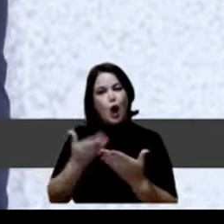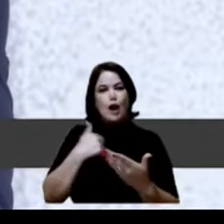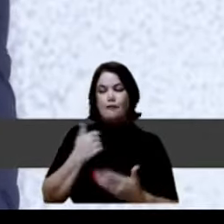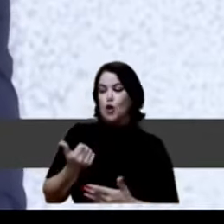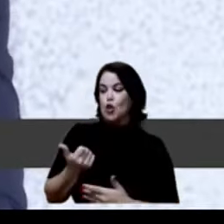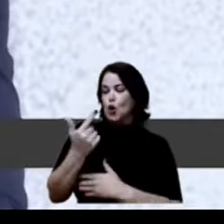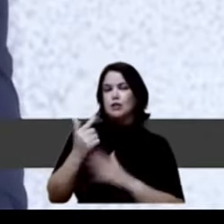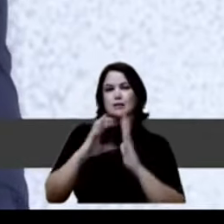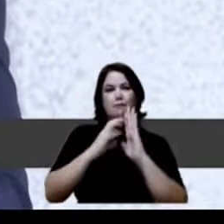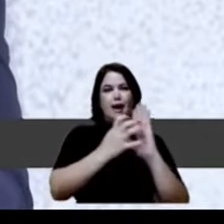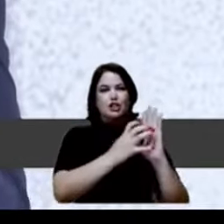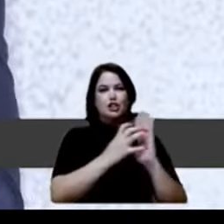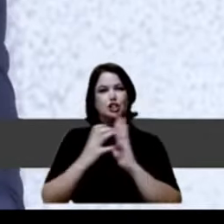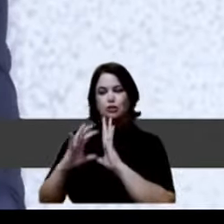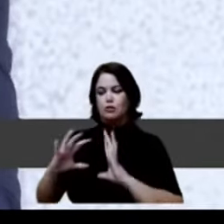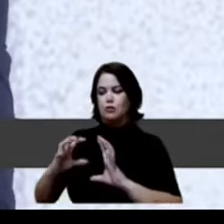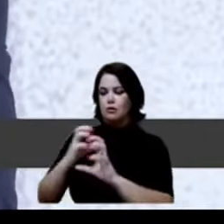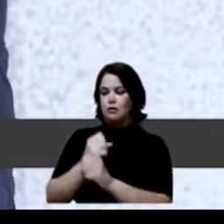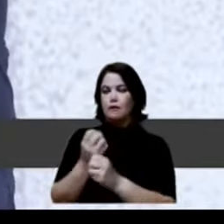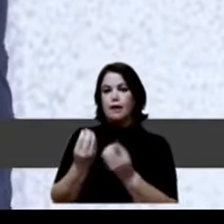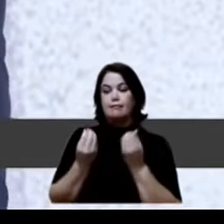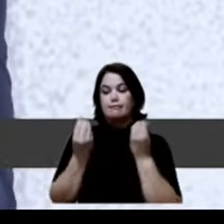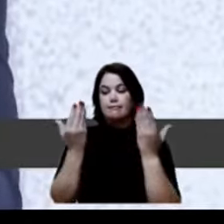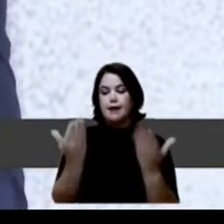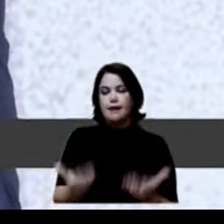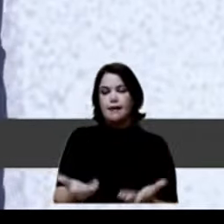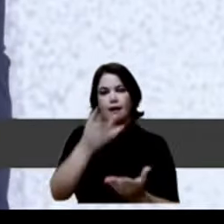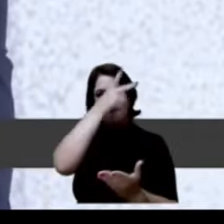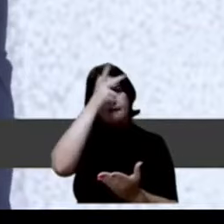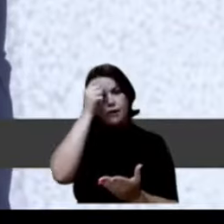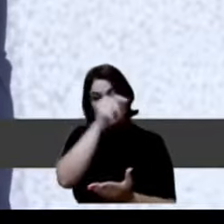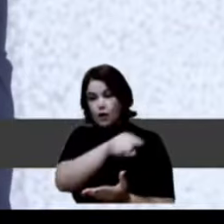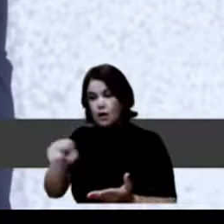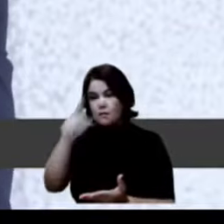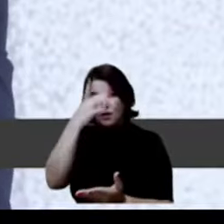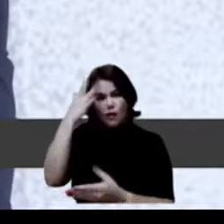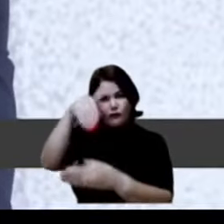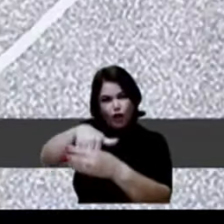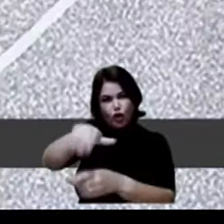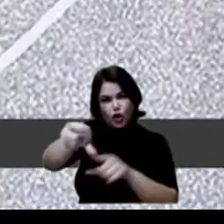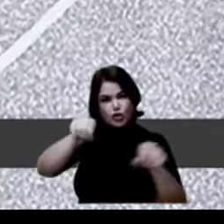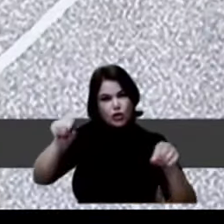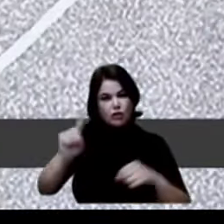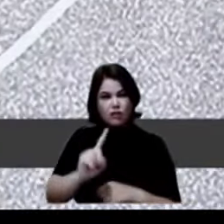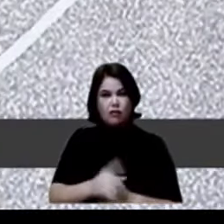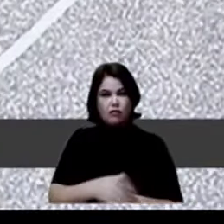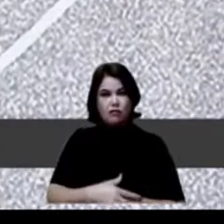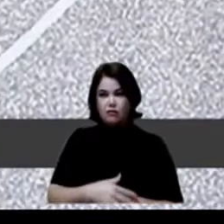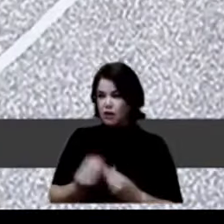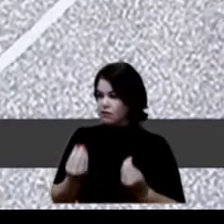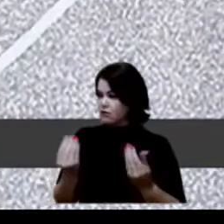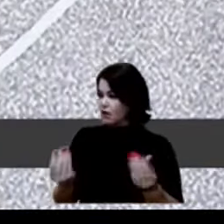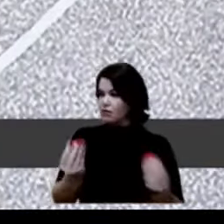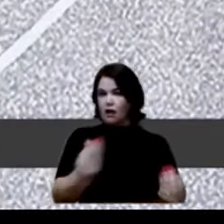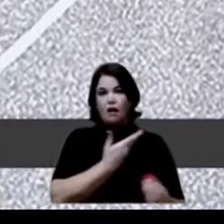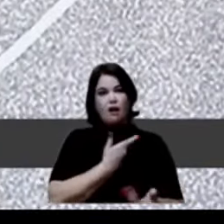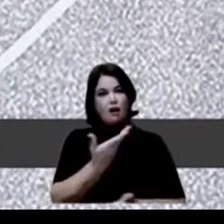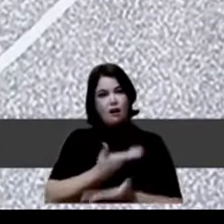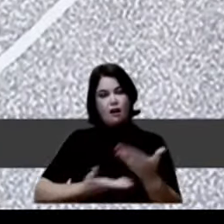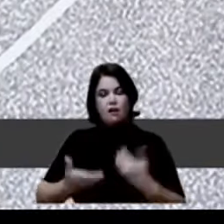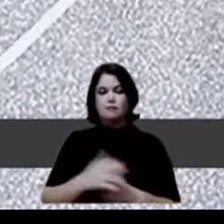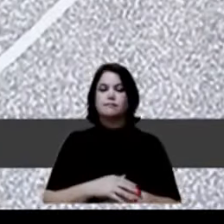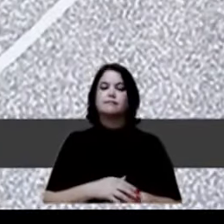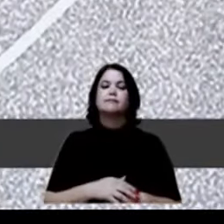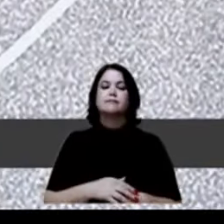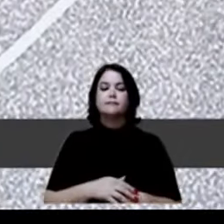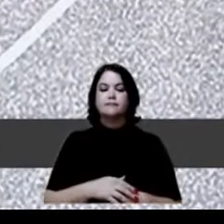ele vai entregar essa prefeitura inteira na mão desses caras que você não está votando neles. O candidato Ricardo Nunes pediu direito